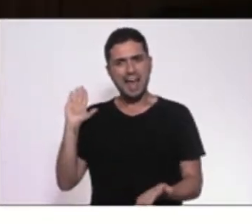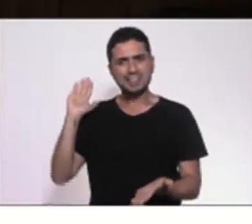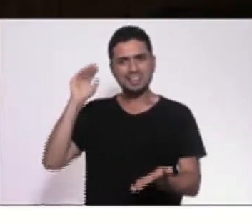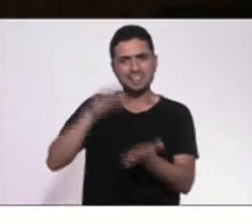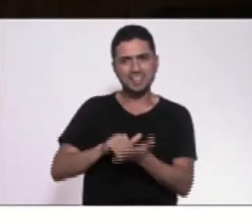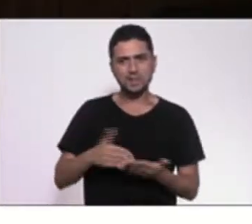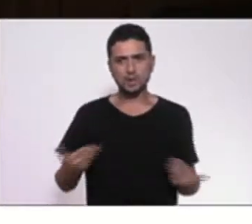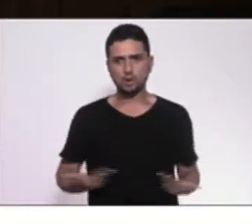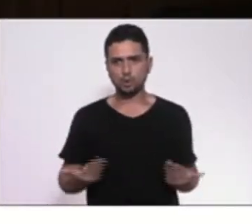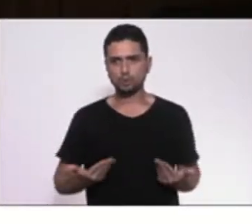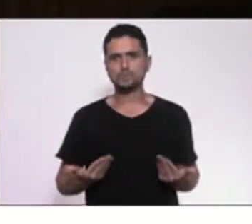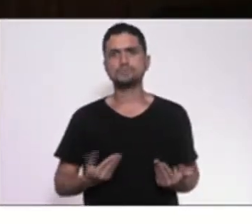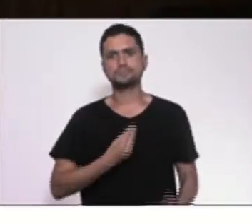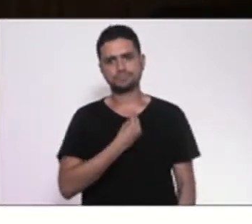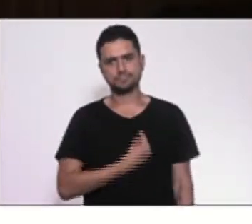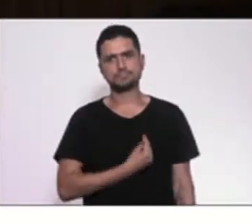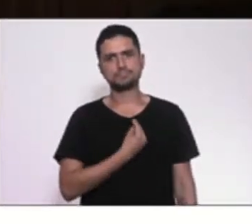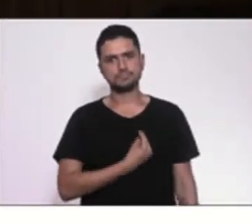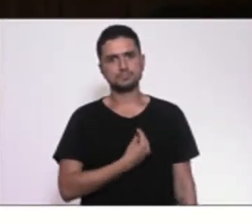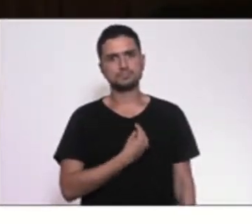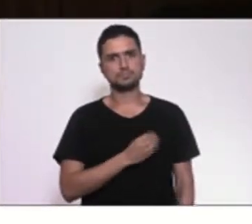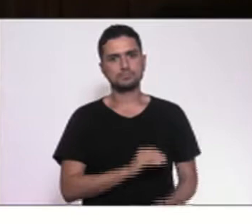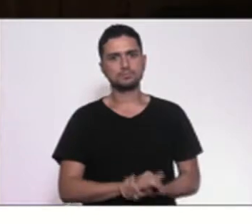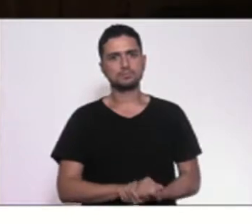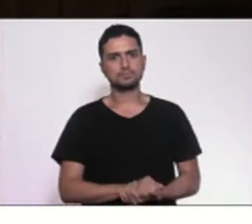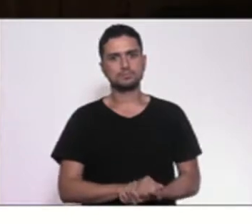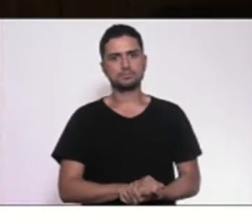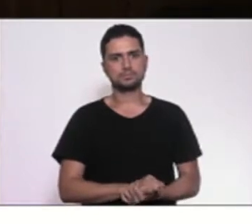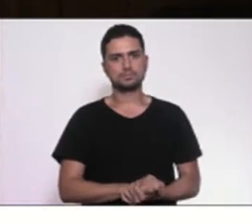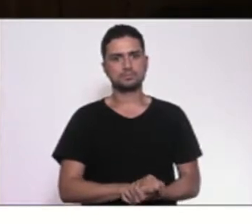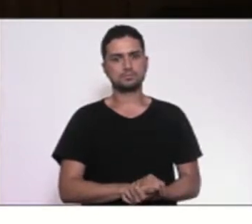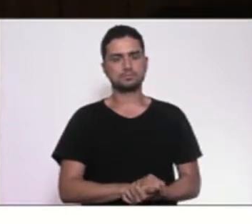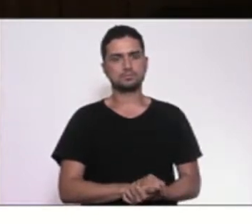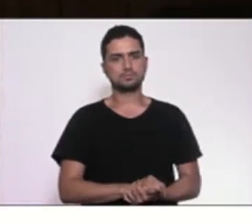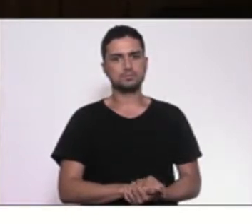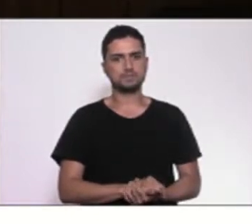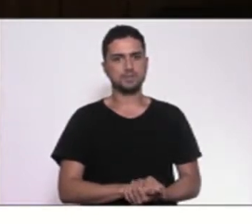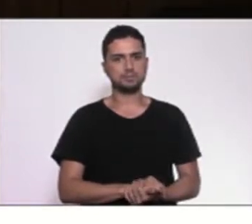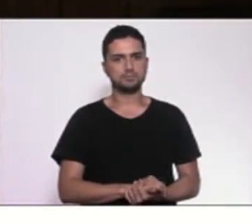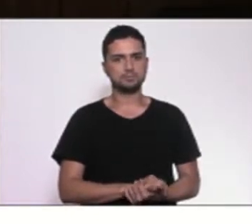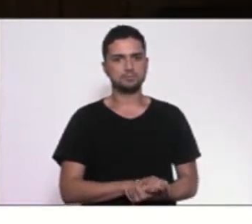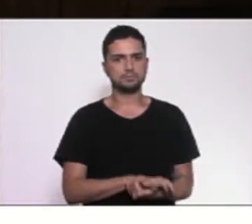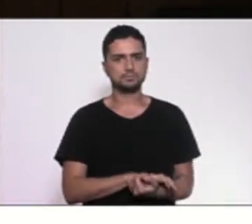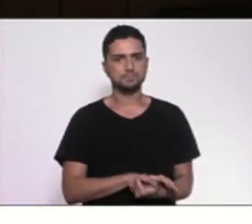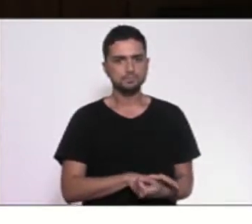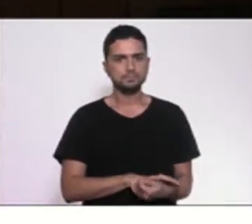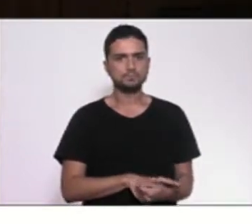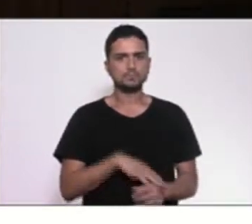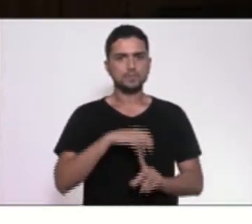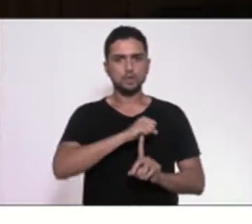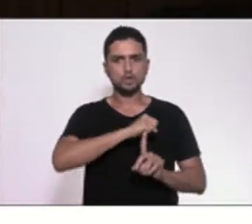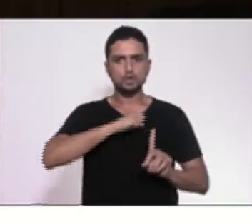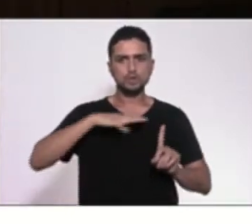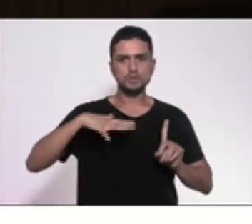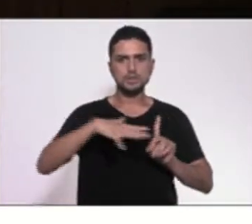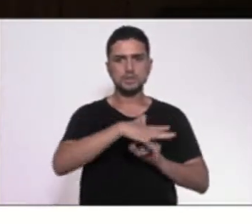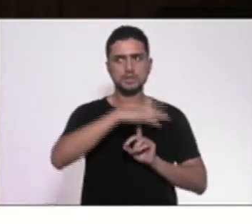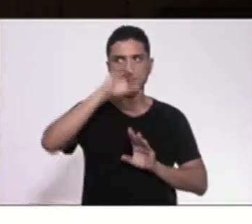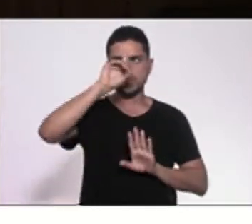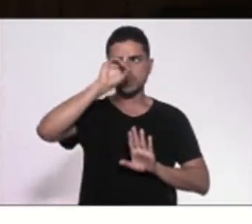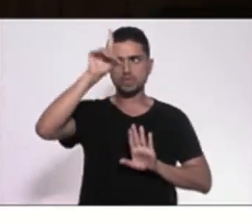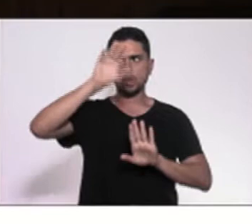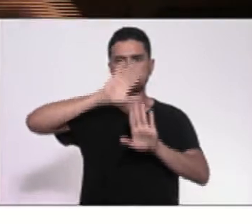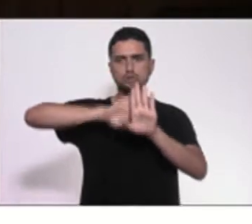permanece até hoje, principalmente quando a sociedade se ideologiza